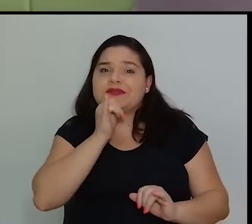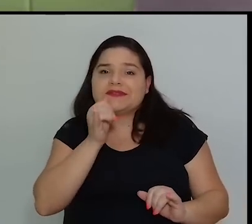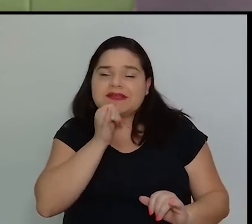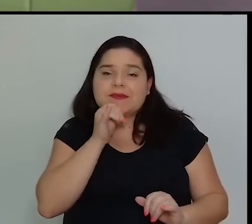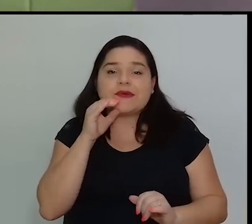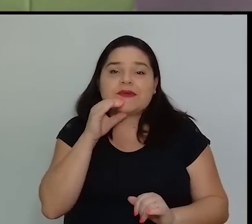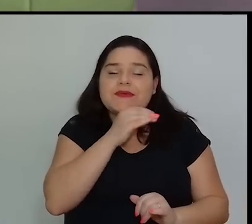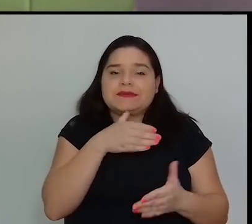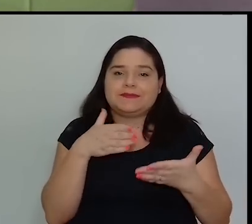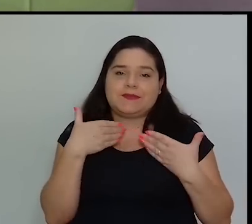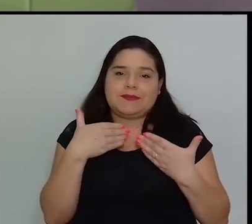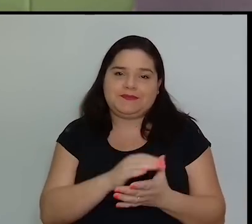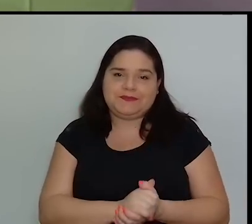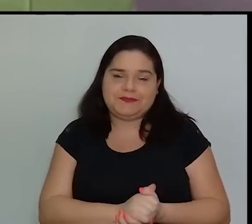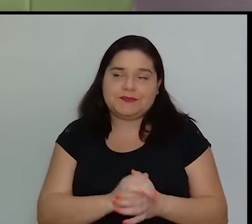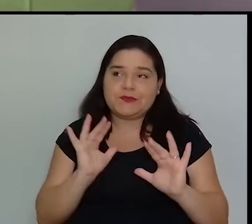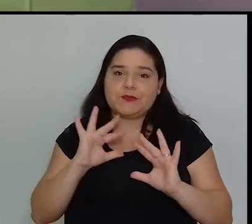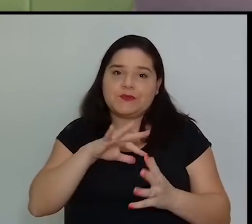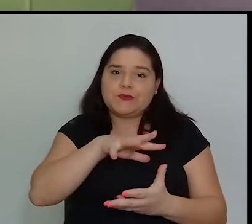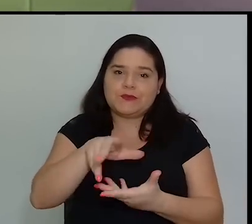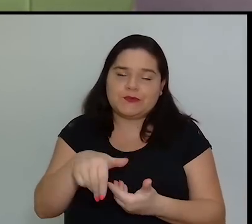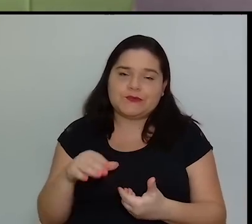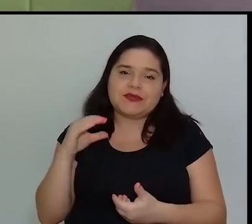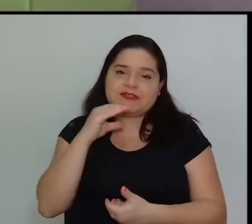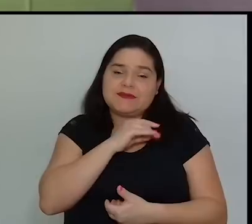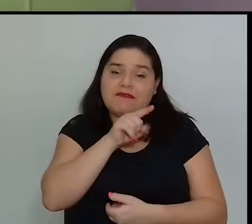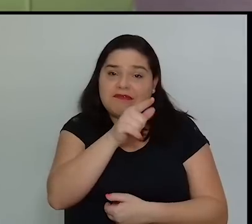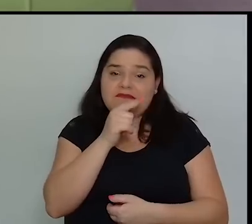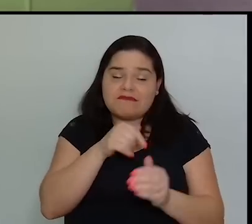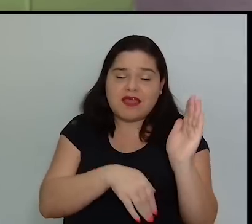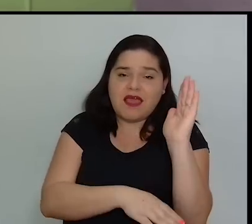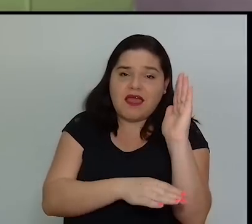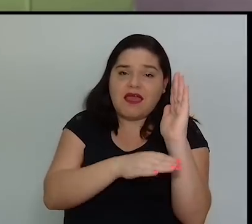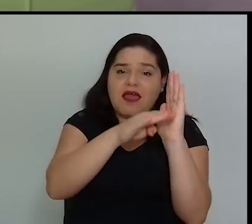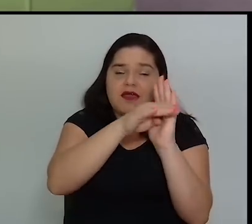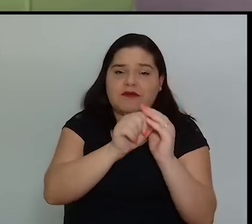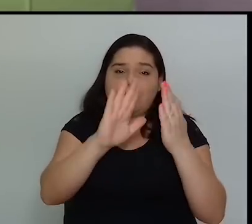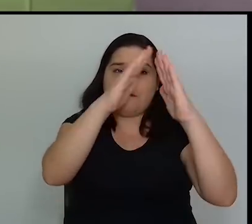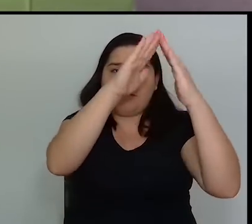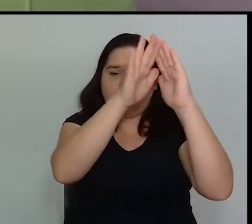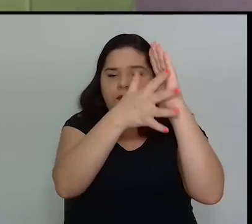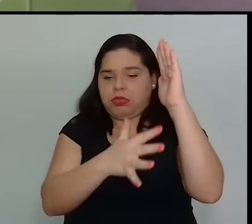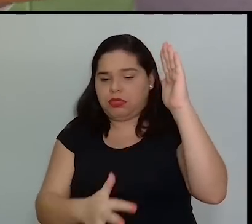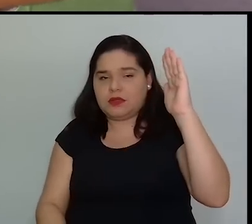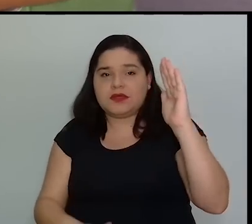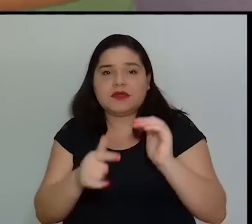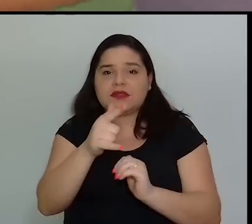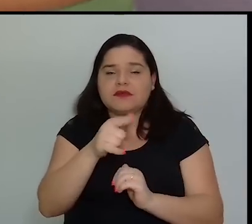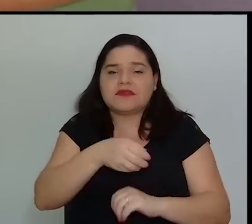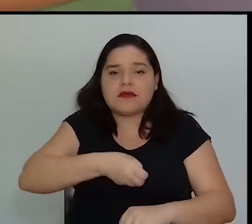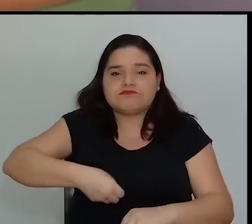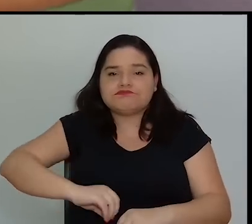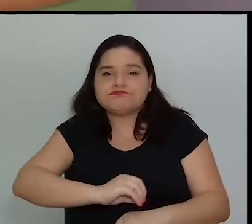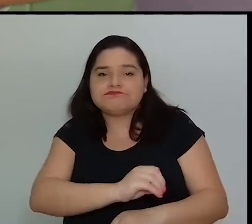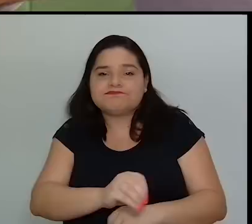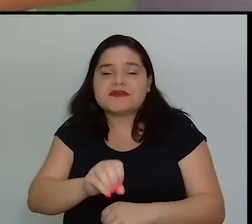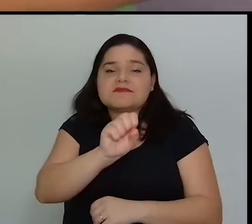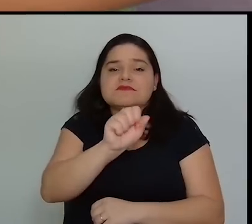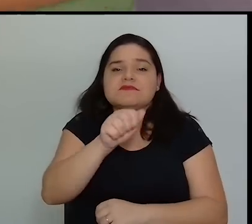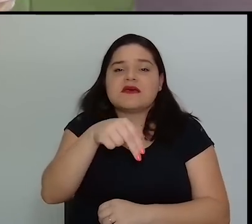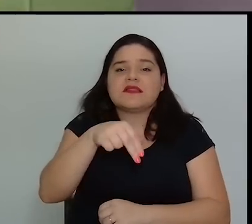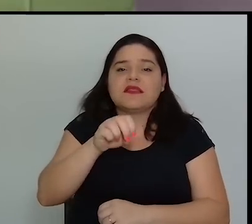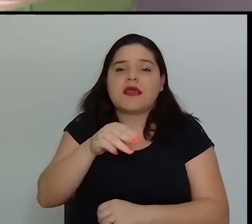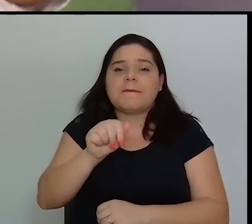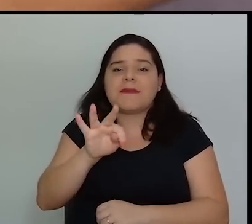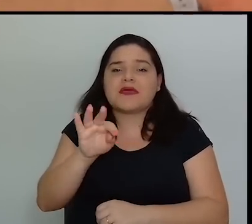aquecimento global é na favela que tem enchente que os morros caem que não necessariamente básico para isso a pandemia